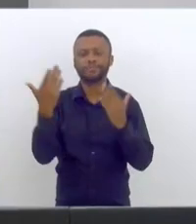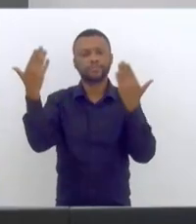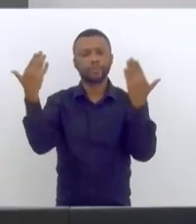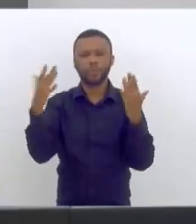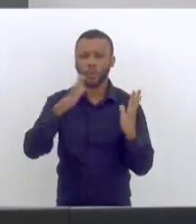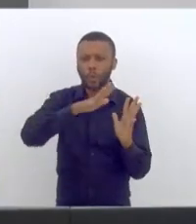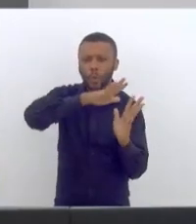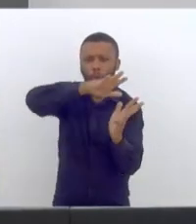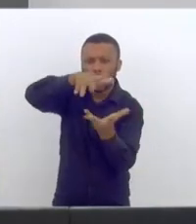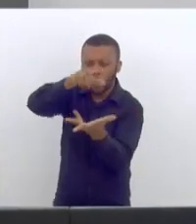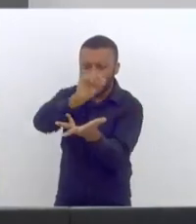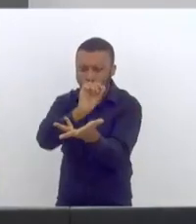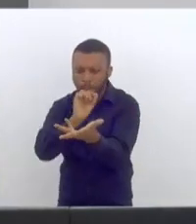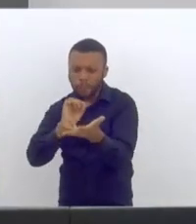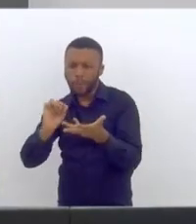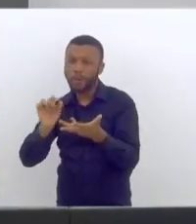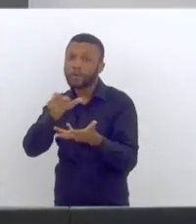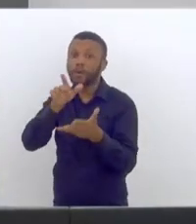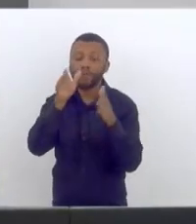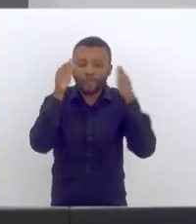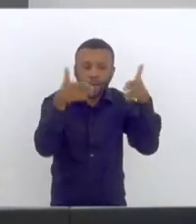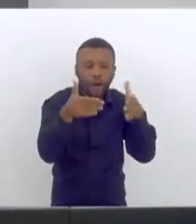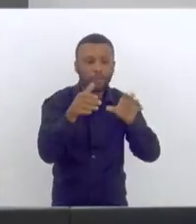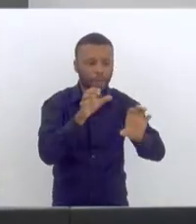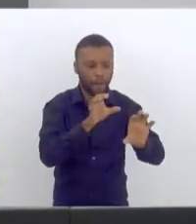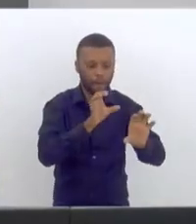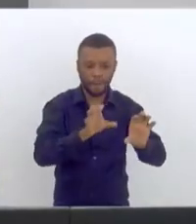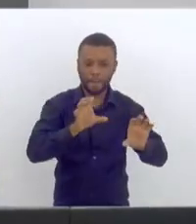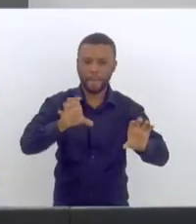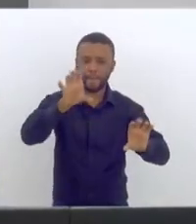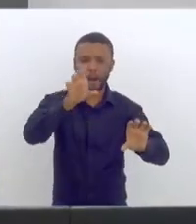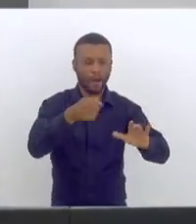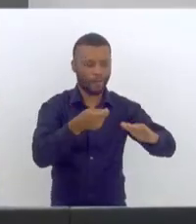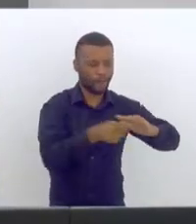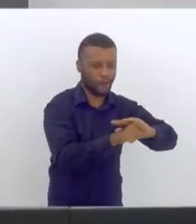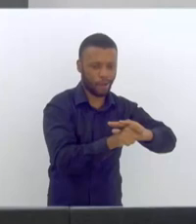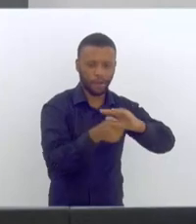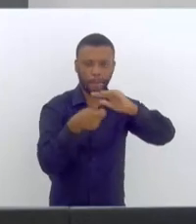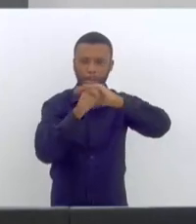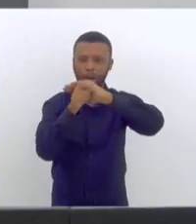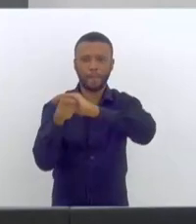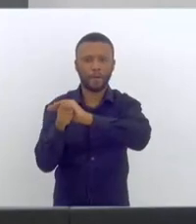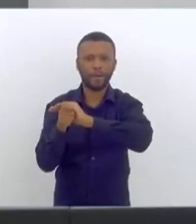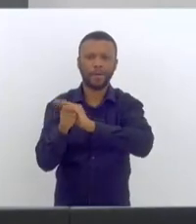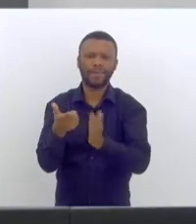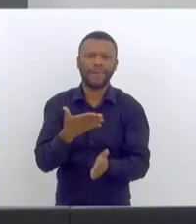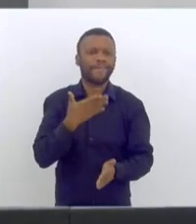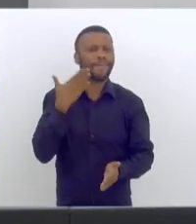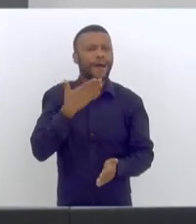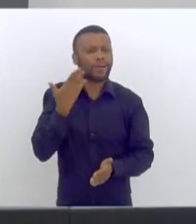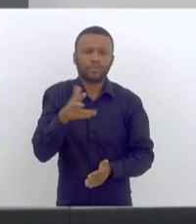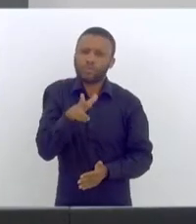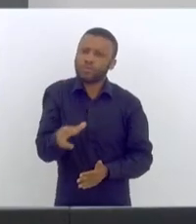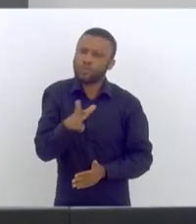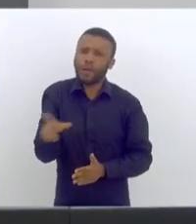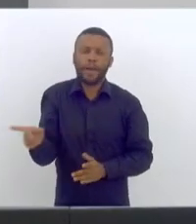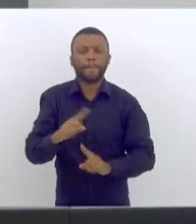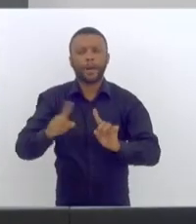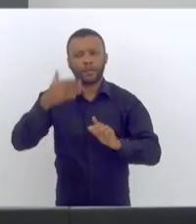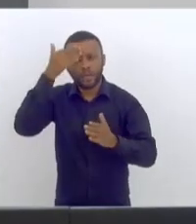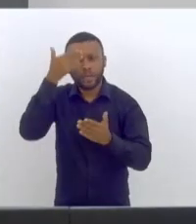na região que o investimento foi feito não não é fácil mas eu acho que tem que ter pelo menos